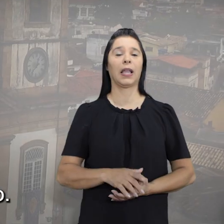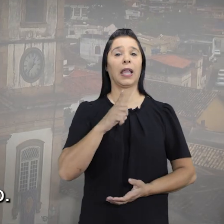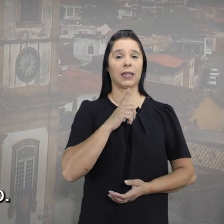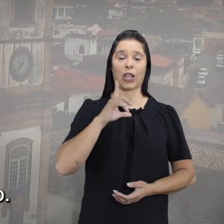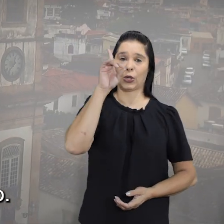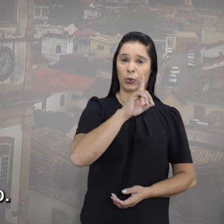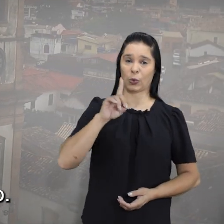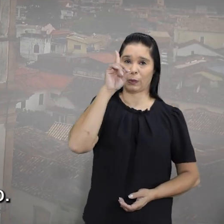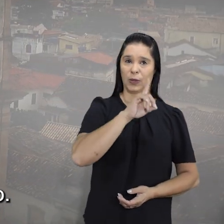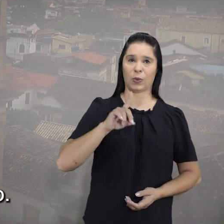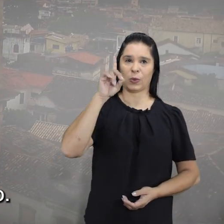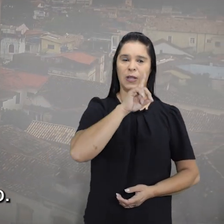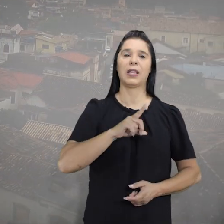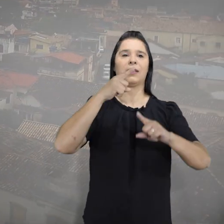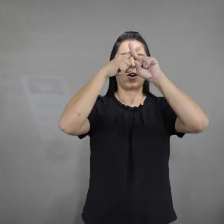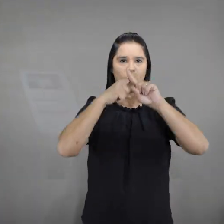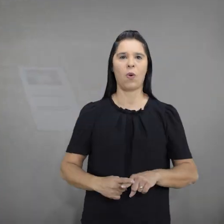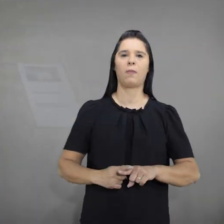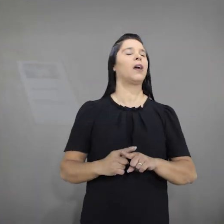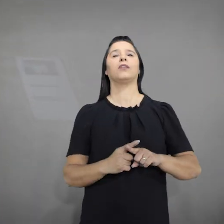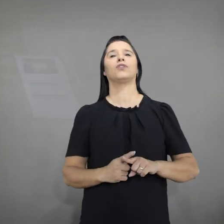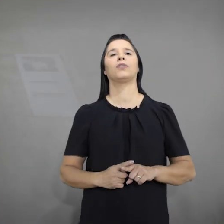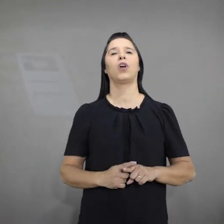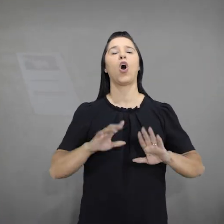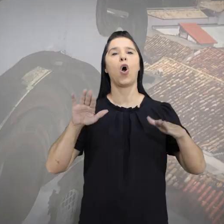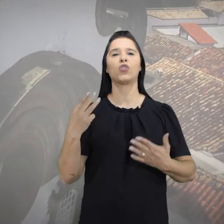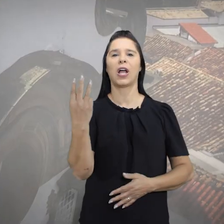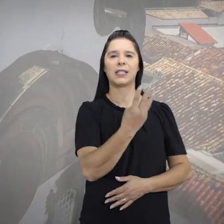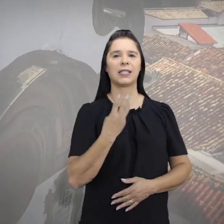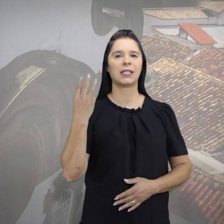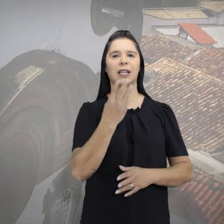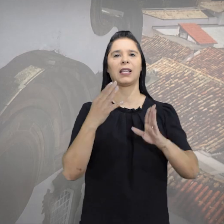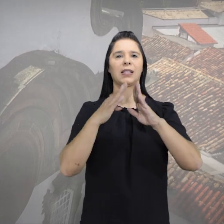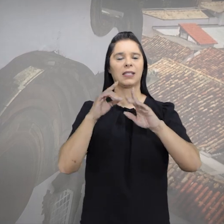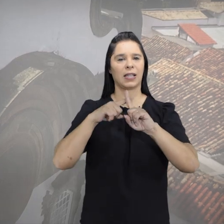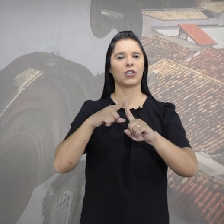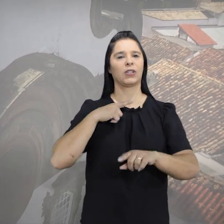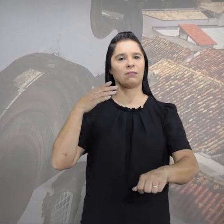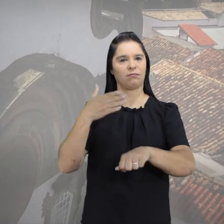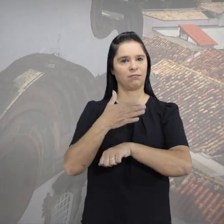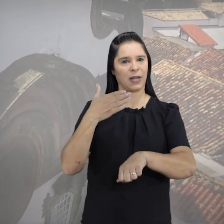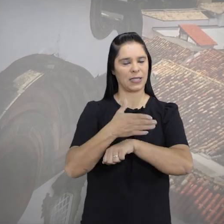tem o domingo, que é o combate mesmo, é no domingo, onde as 3 igrejas estão ali participando, né?